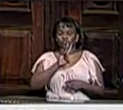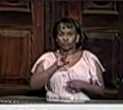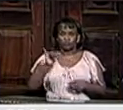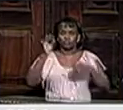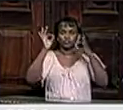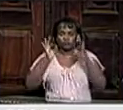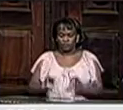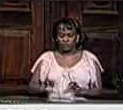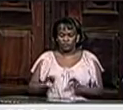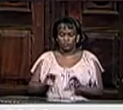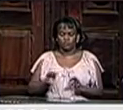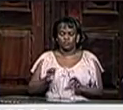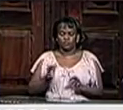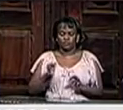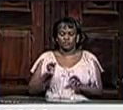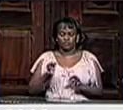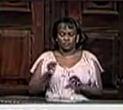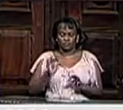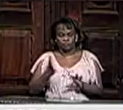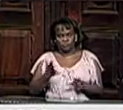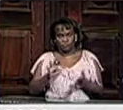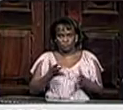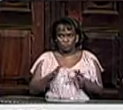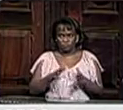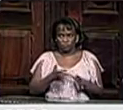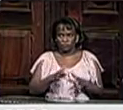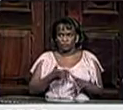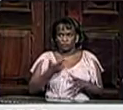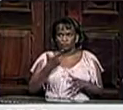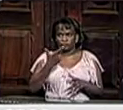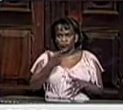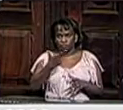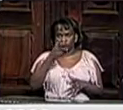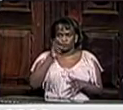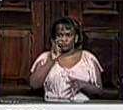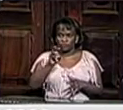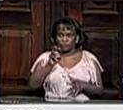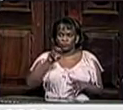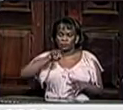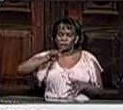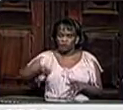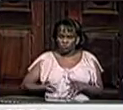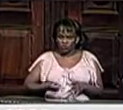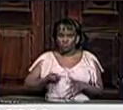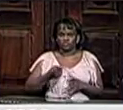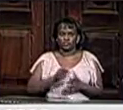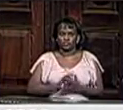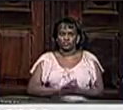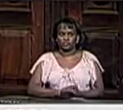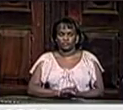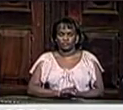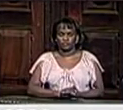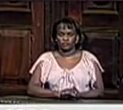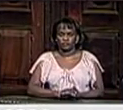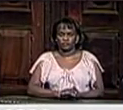seguramente girará na casa dos 25 bilhões de reais.